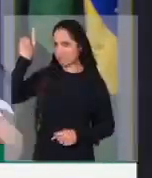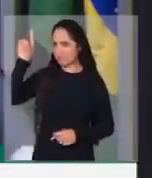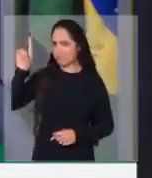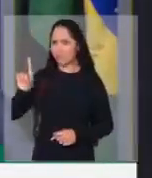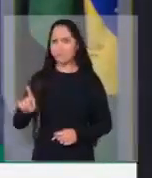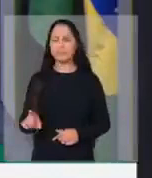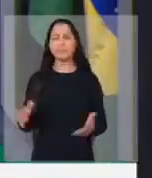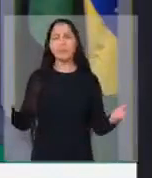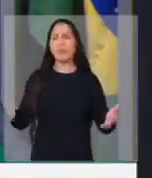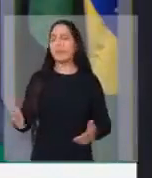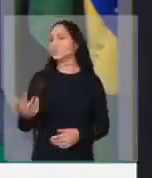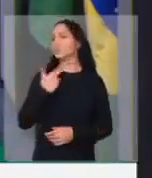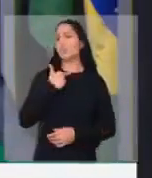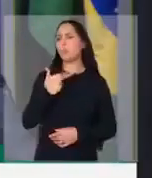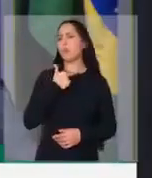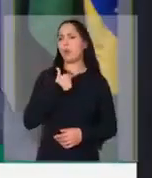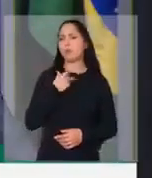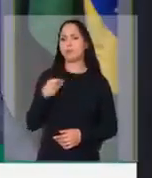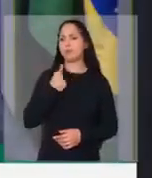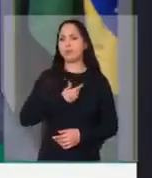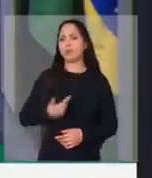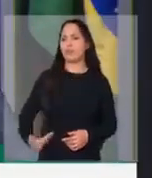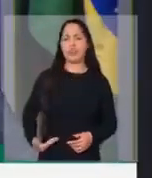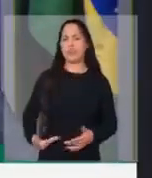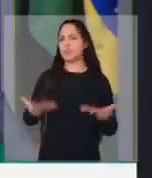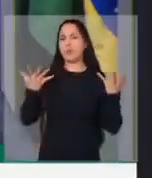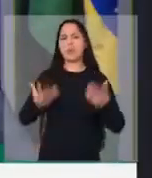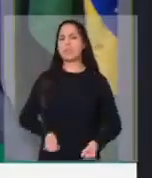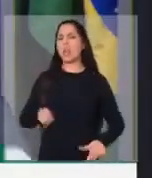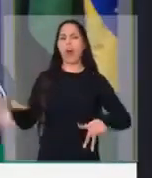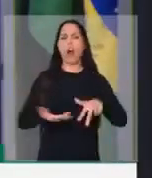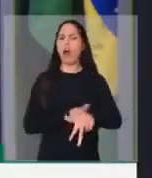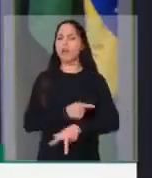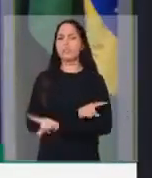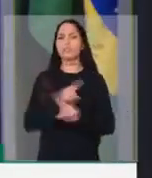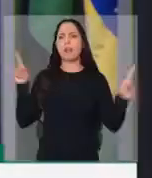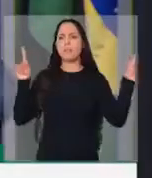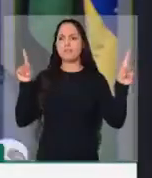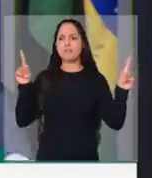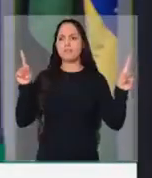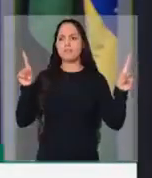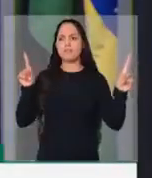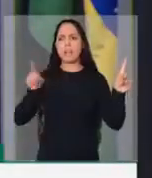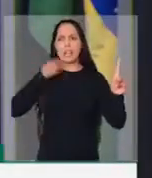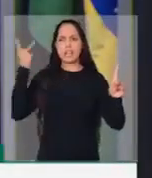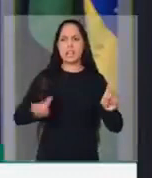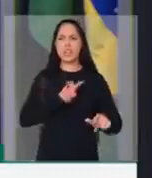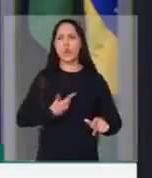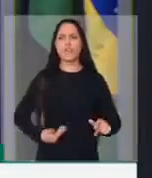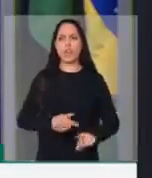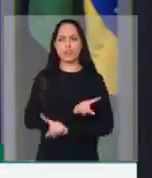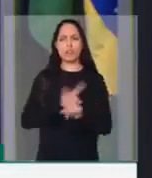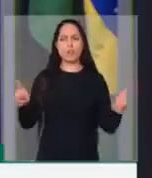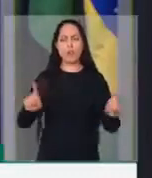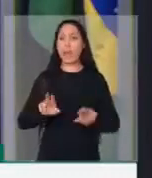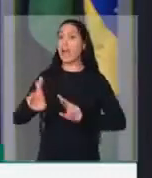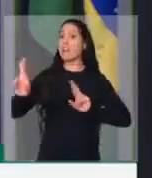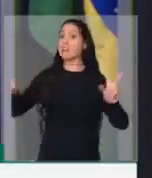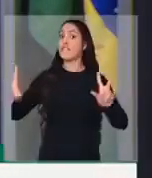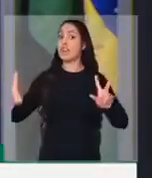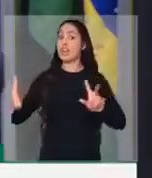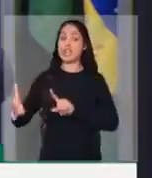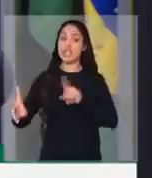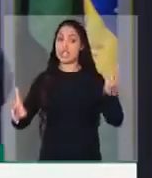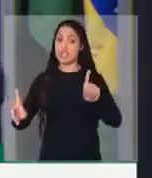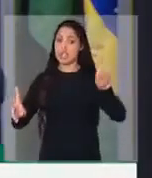cortar na carne e não permitir que qualquer escândalo de corrupção possa manchar a imagem neste governo a diferença entre o